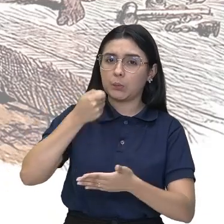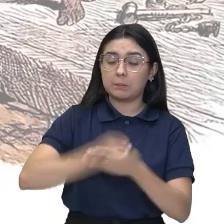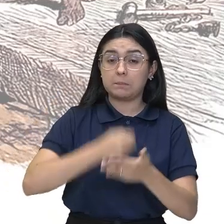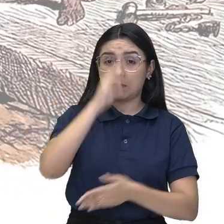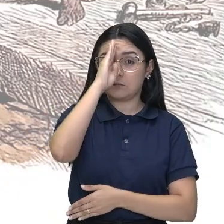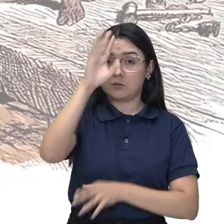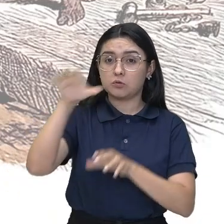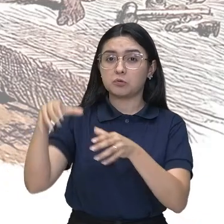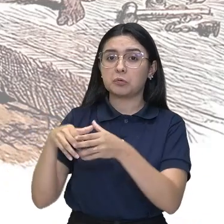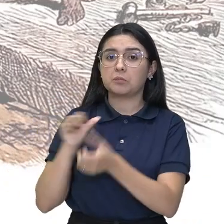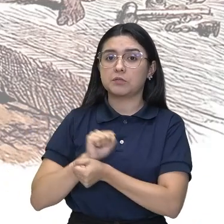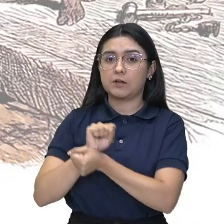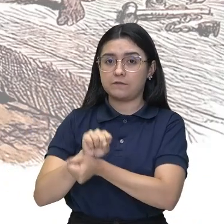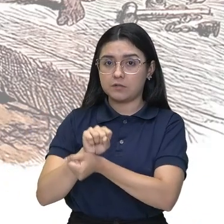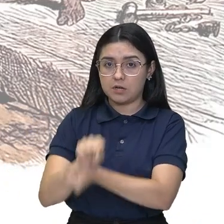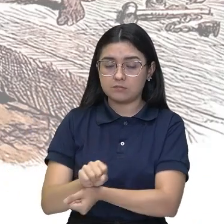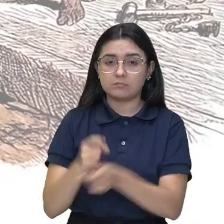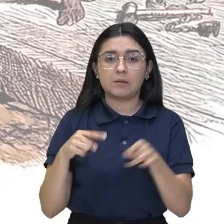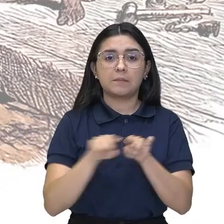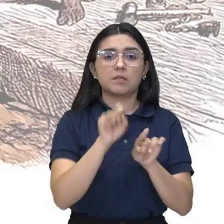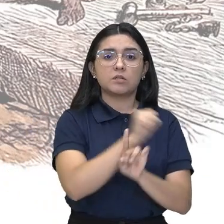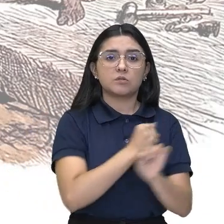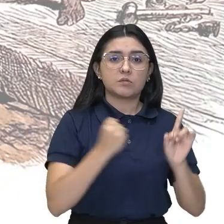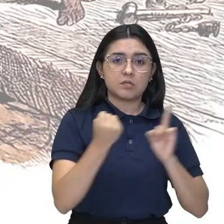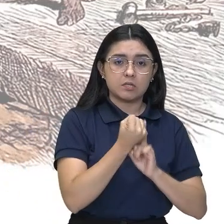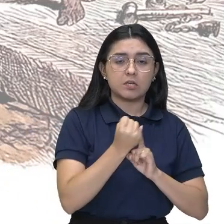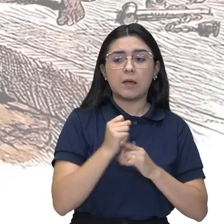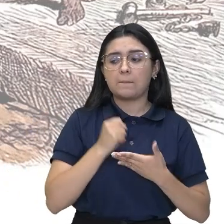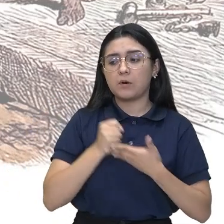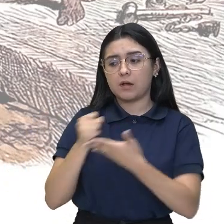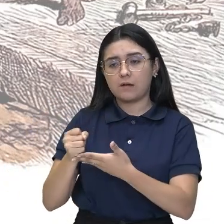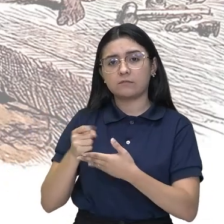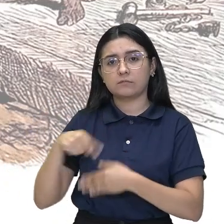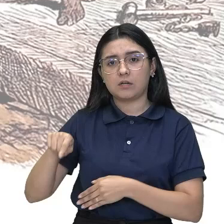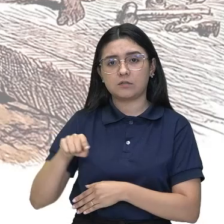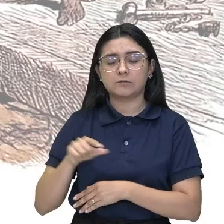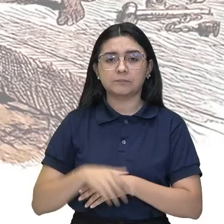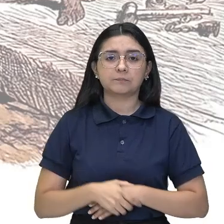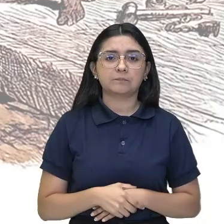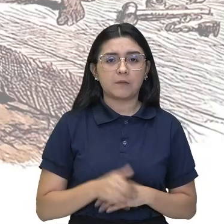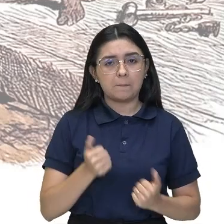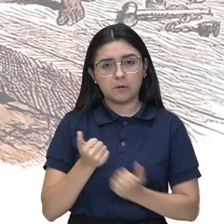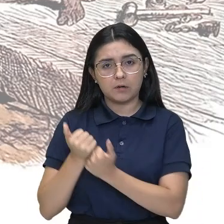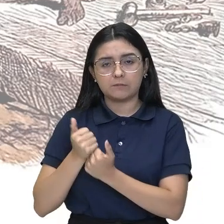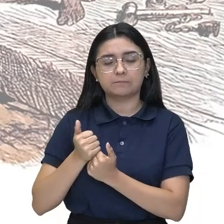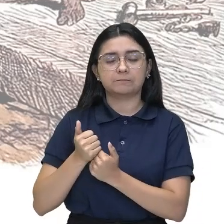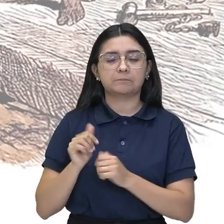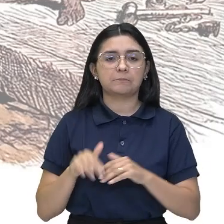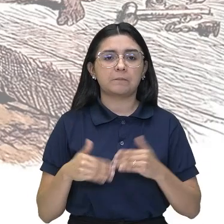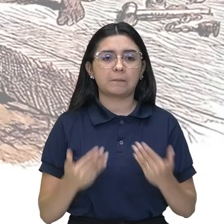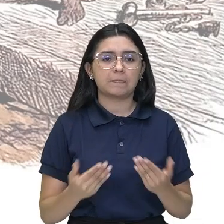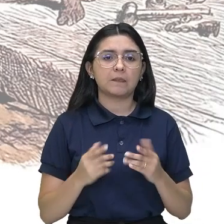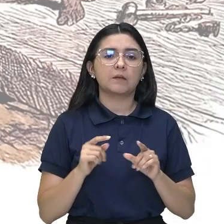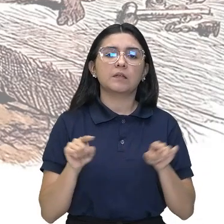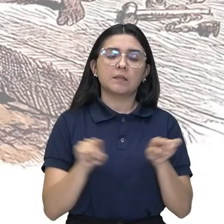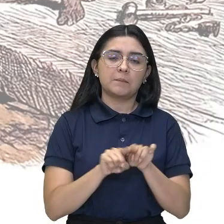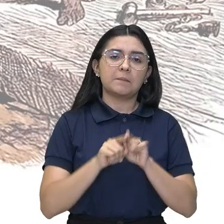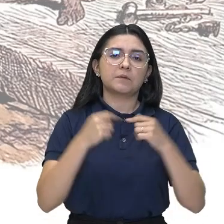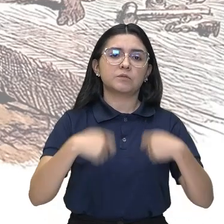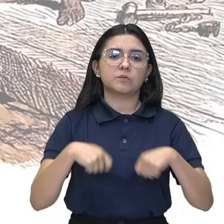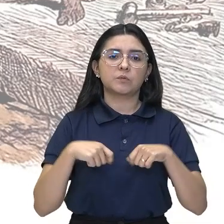negros escravizados e da sociedade daqueles que o apoiavam, né? Requereu a